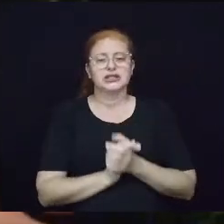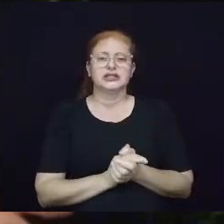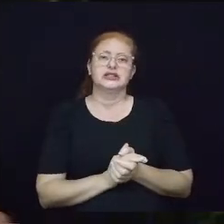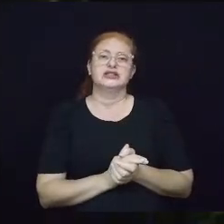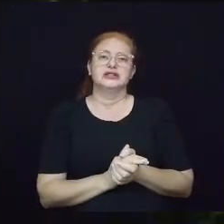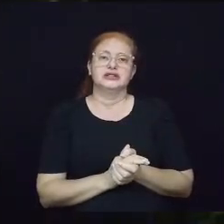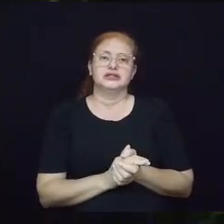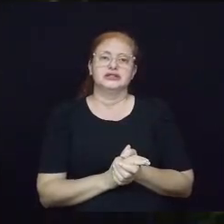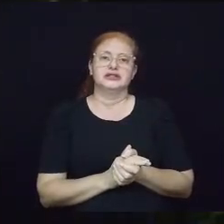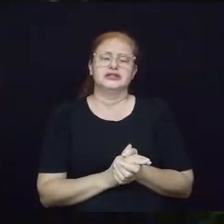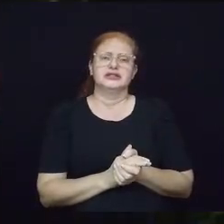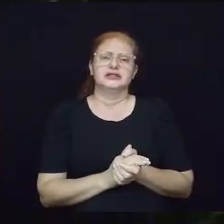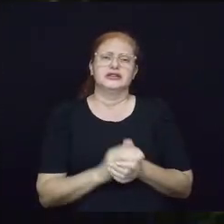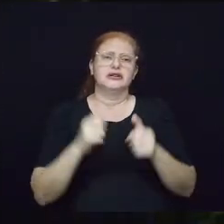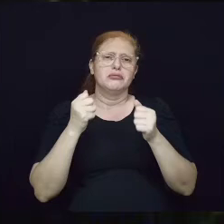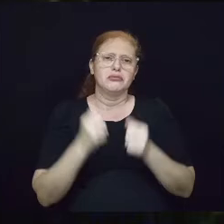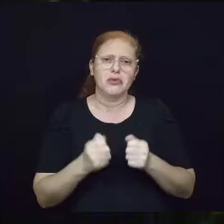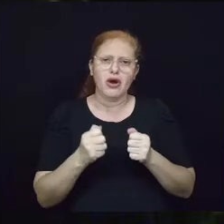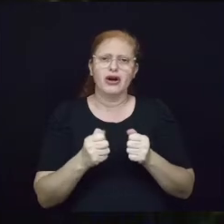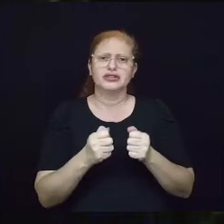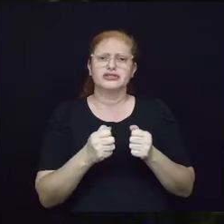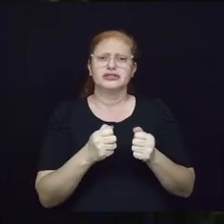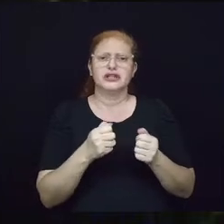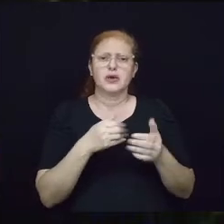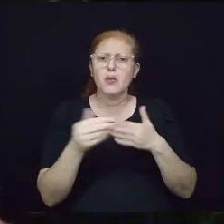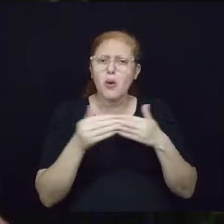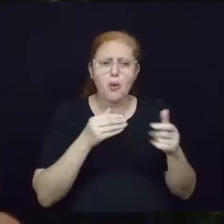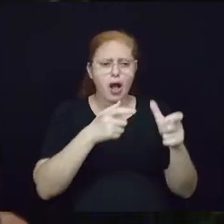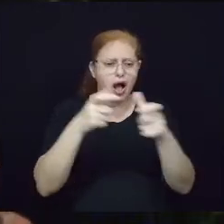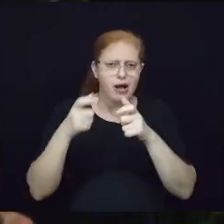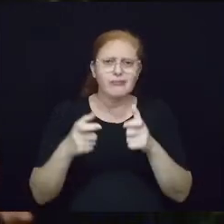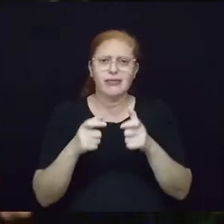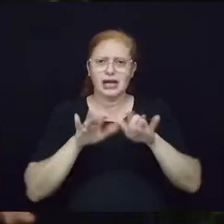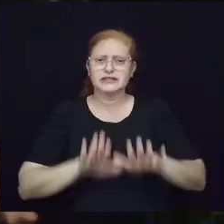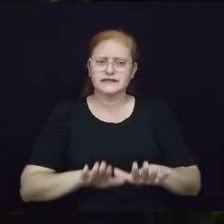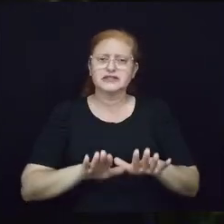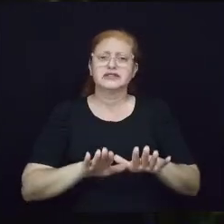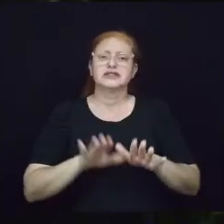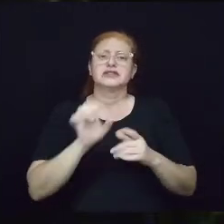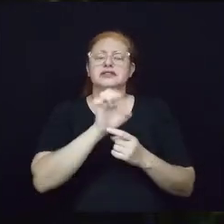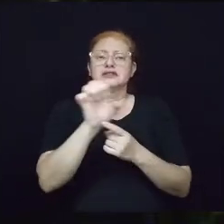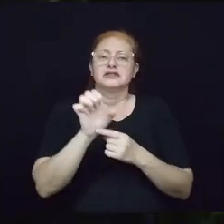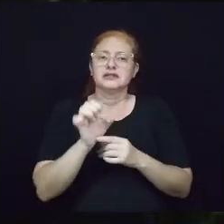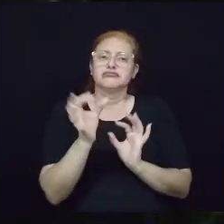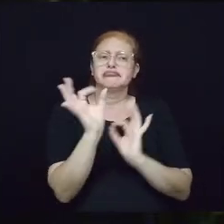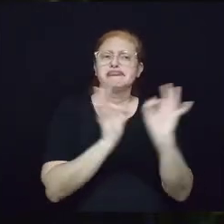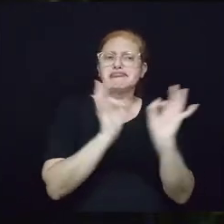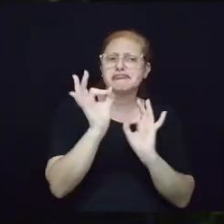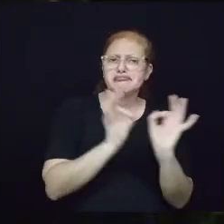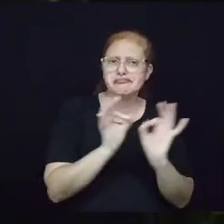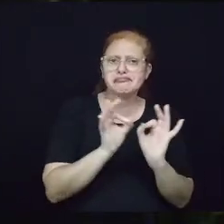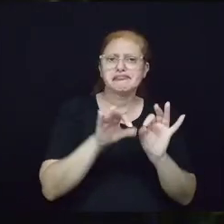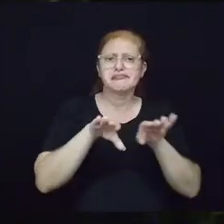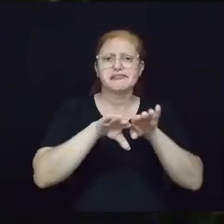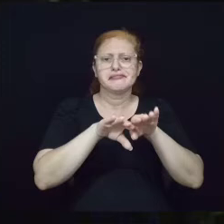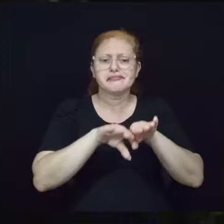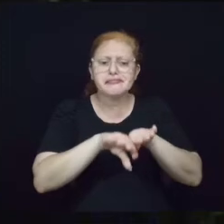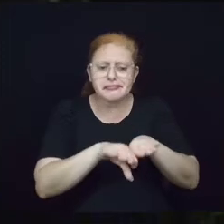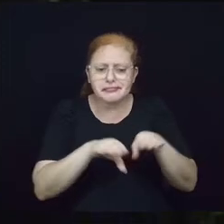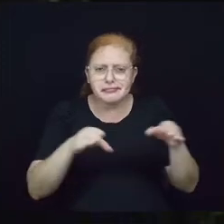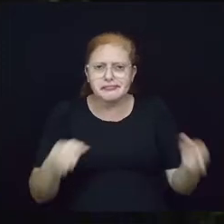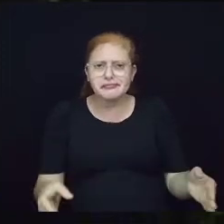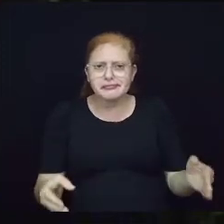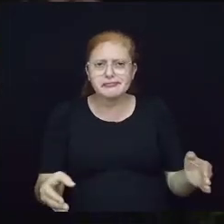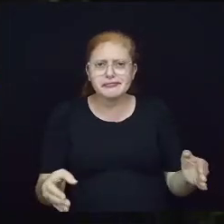de qualquer maneira, enfim. Na exposição, elas estão montadas numa plataforma mais baixa que o